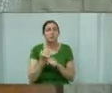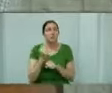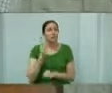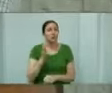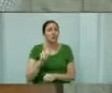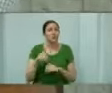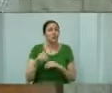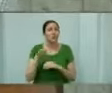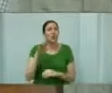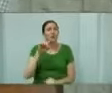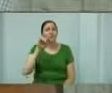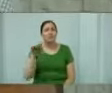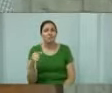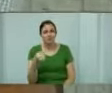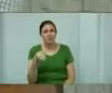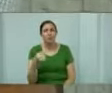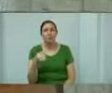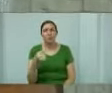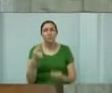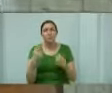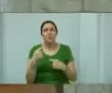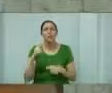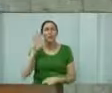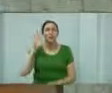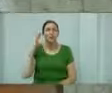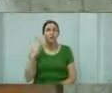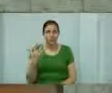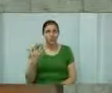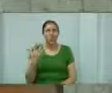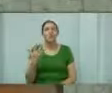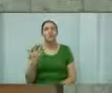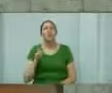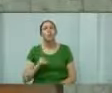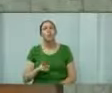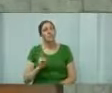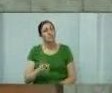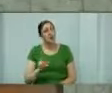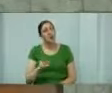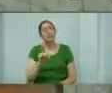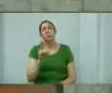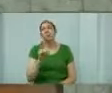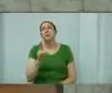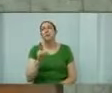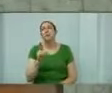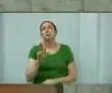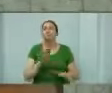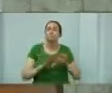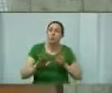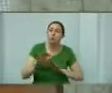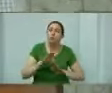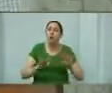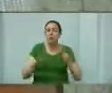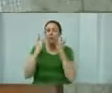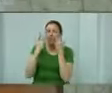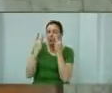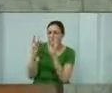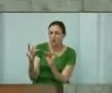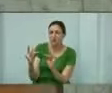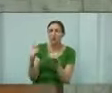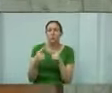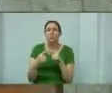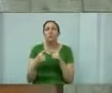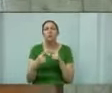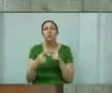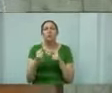ano, que nós temos que resolver para o próximo ano. Então, você tem que estar sempre, permanentemente, com cuidado, com atenção, porque o